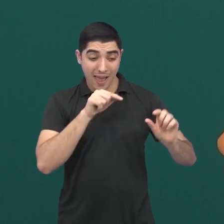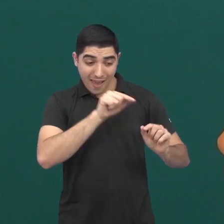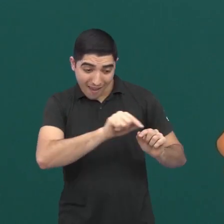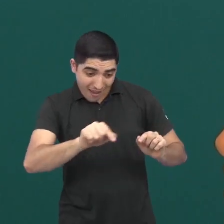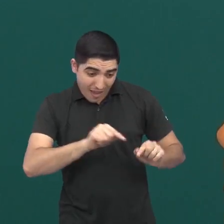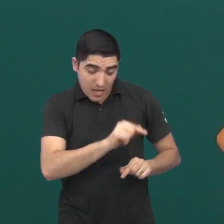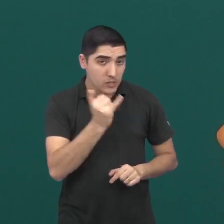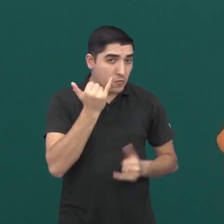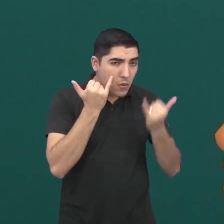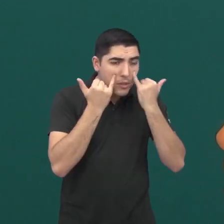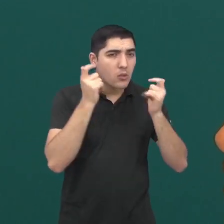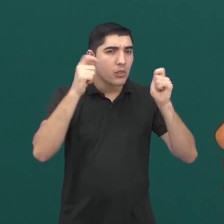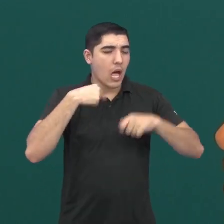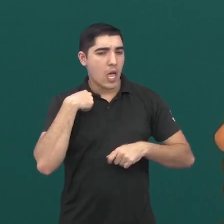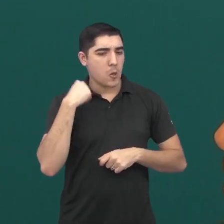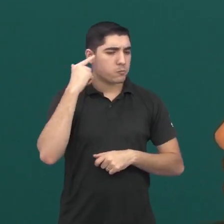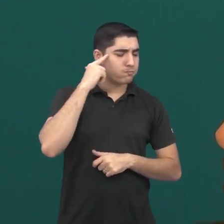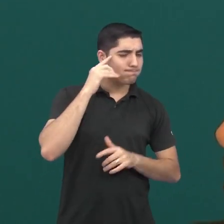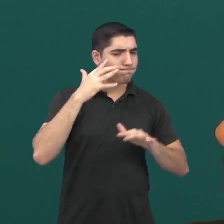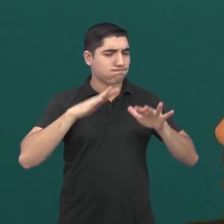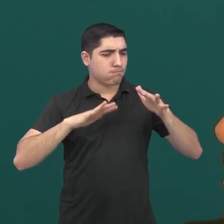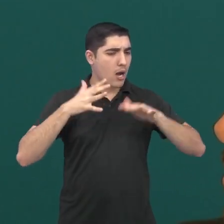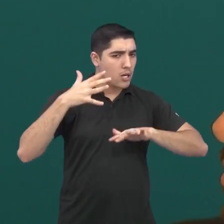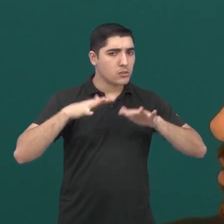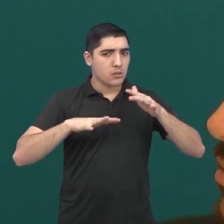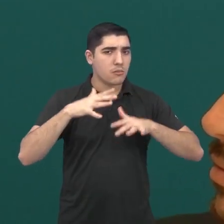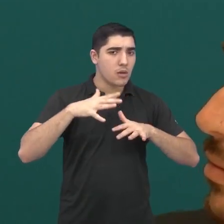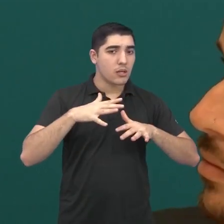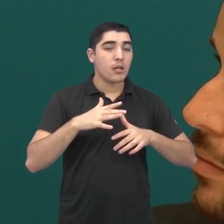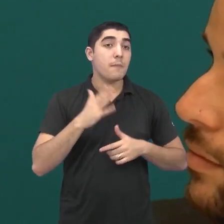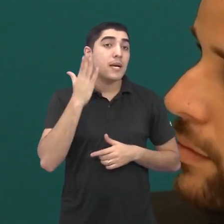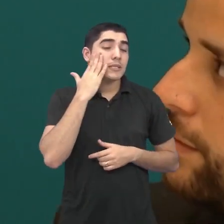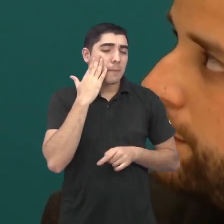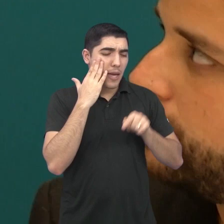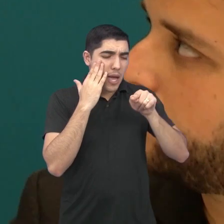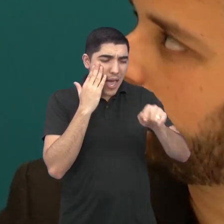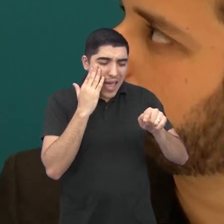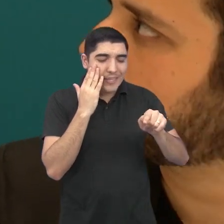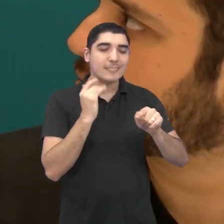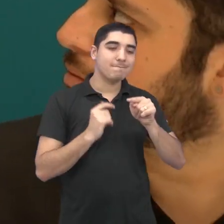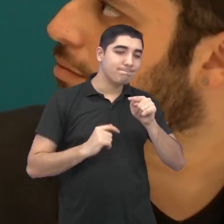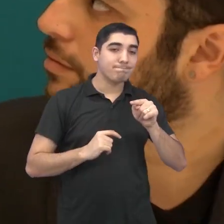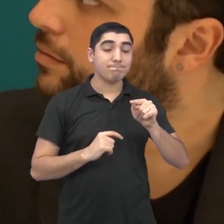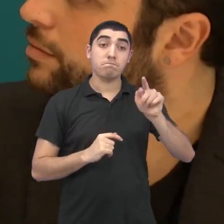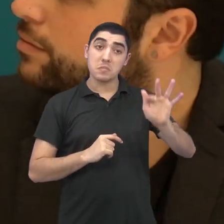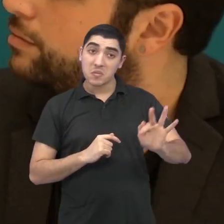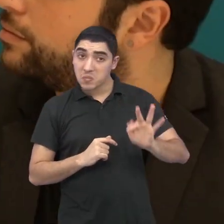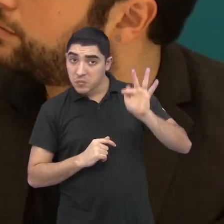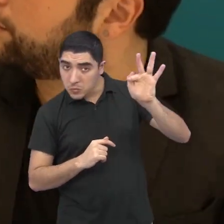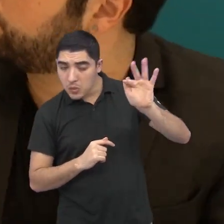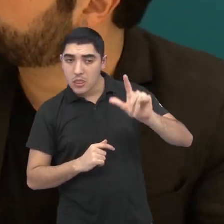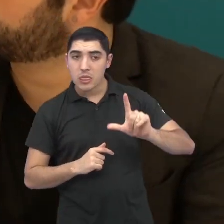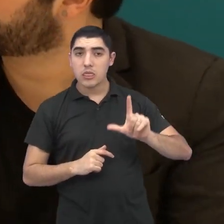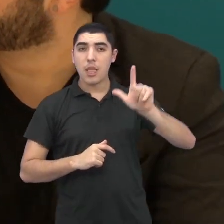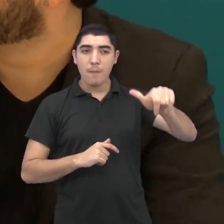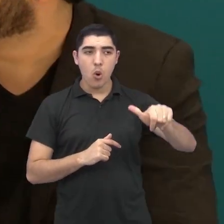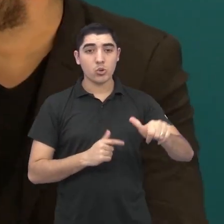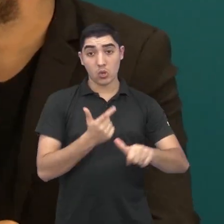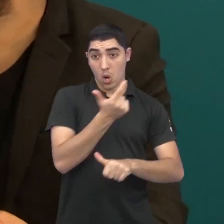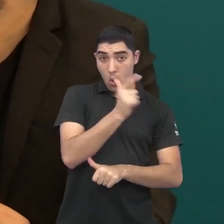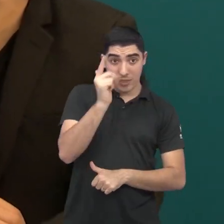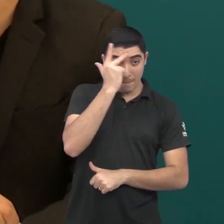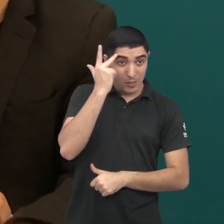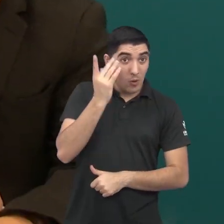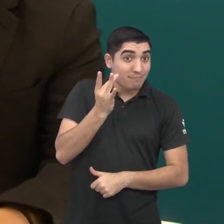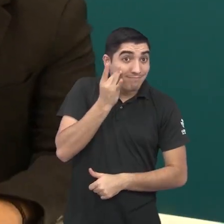criar hipóteses, gerar hipóteses para validar essas hipóteses futuramente, né? Posteriormente, com usuários reais